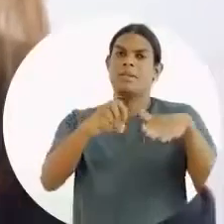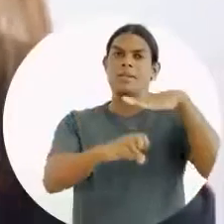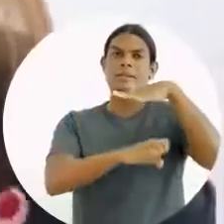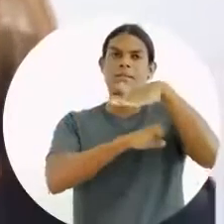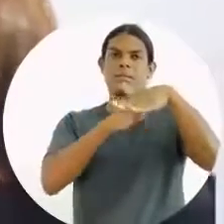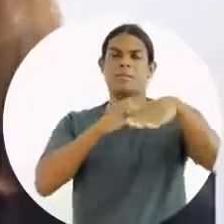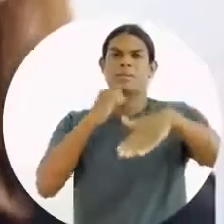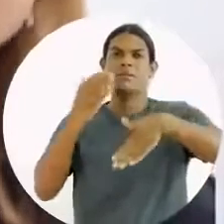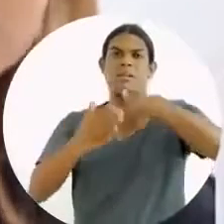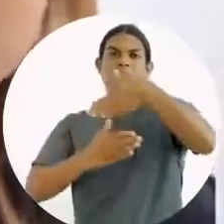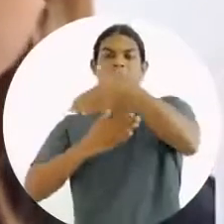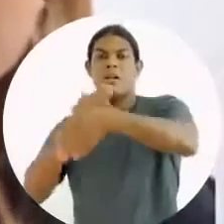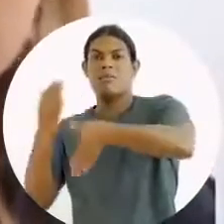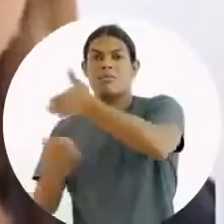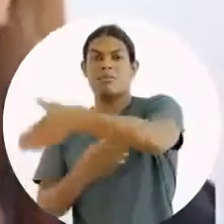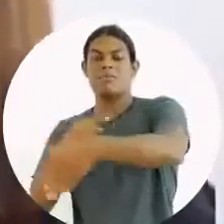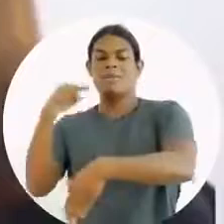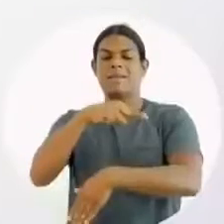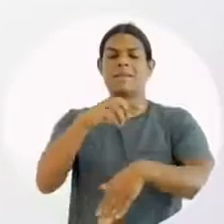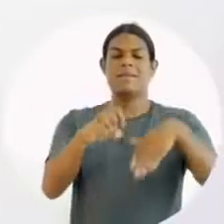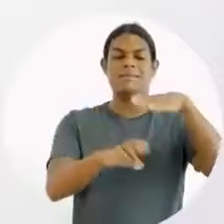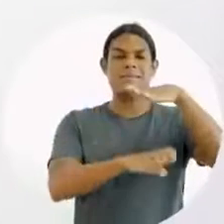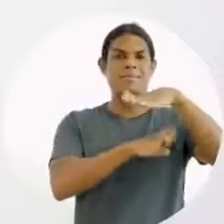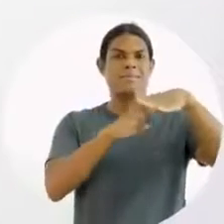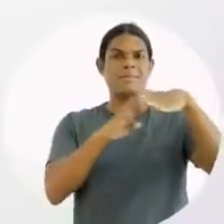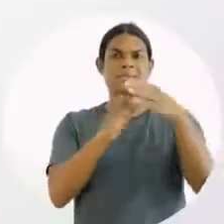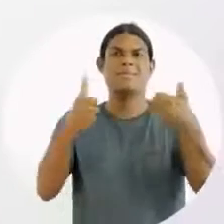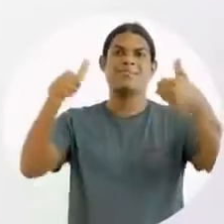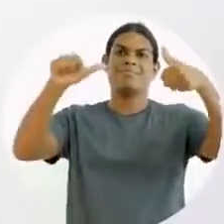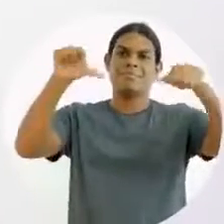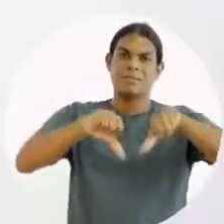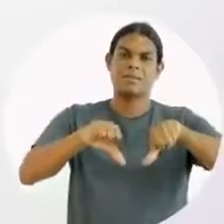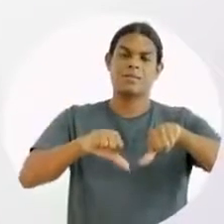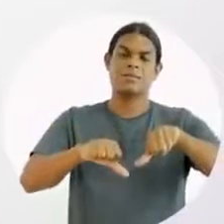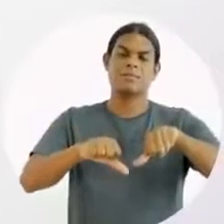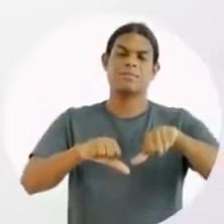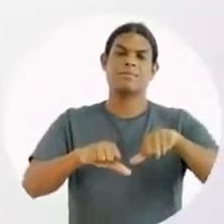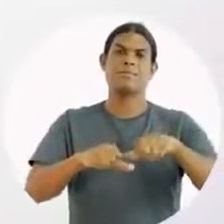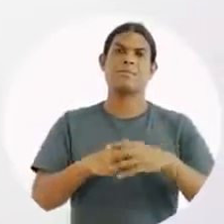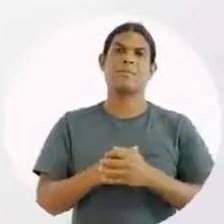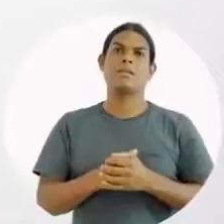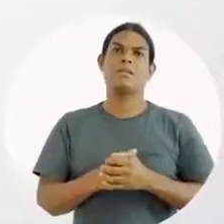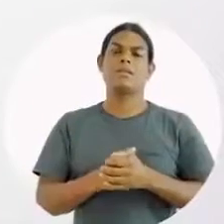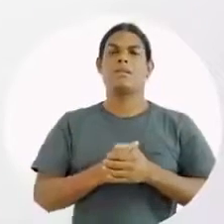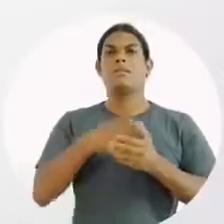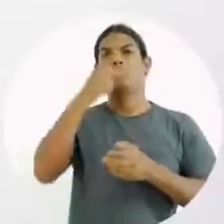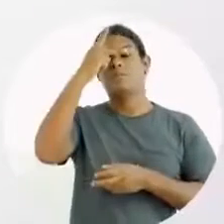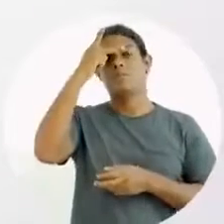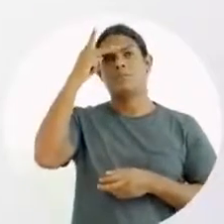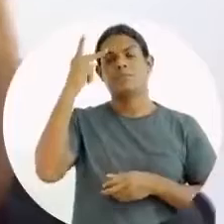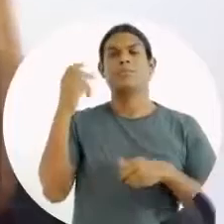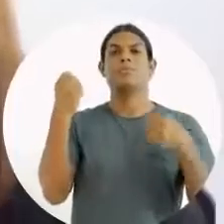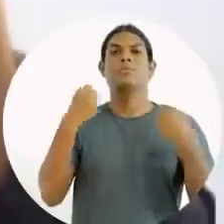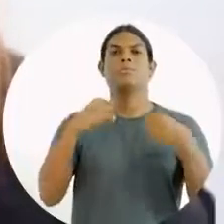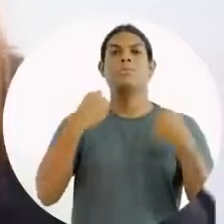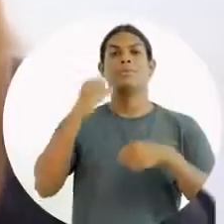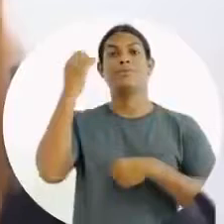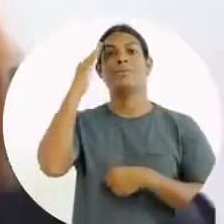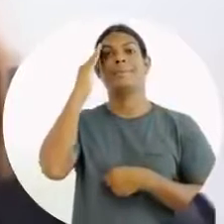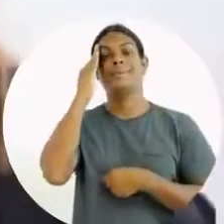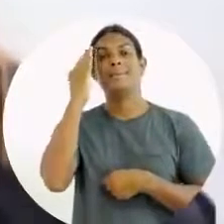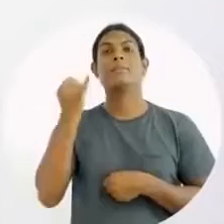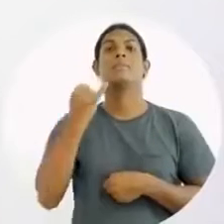evoluir. Eu como organização. Então, mais do que nunca, as pessoas hoje precisam entender a importância